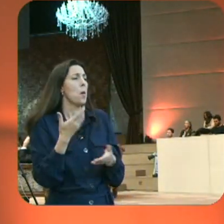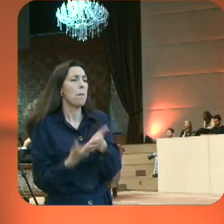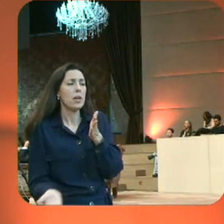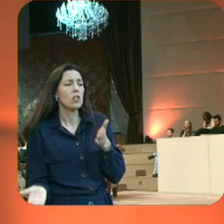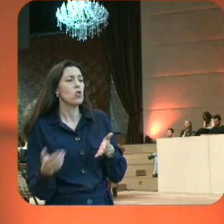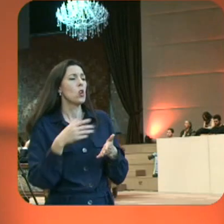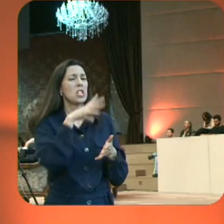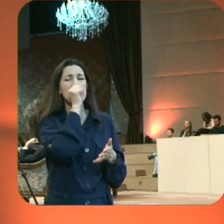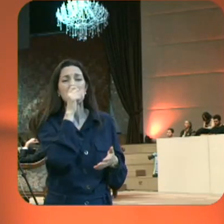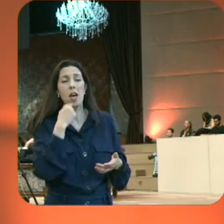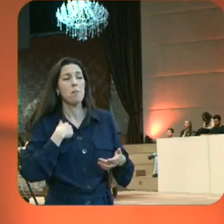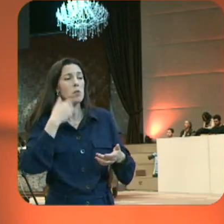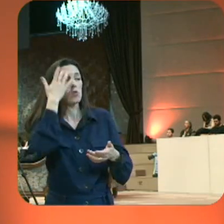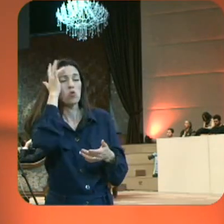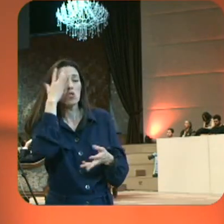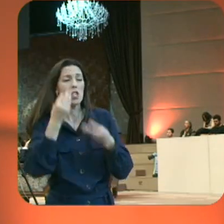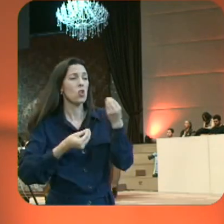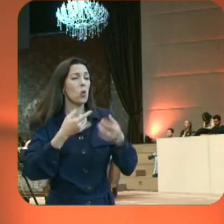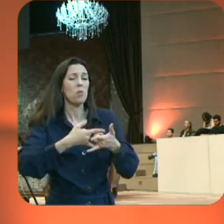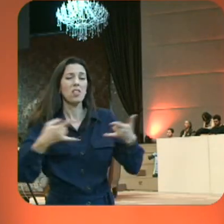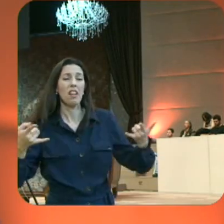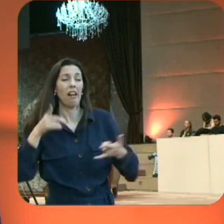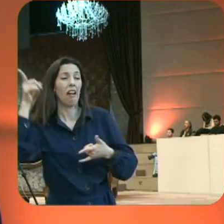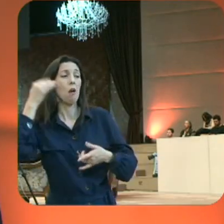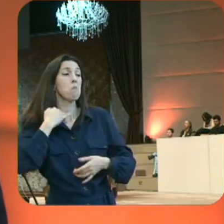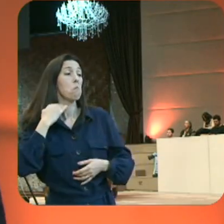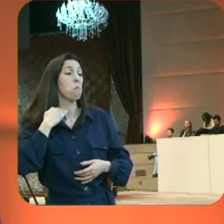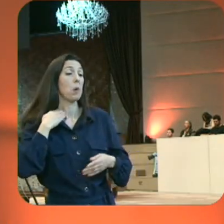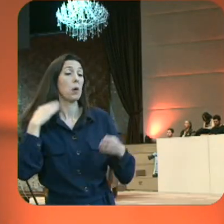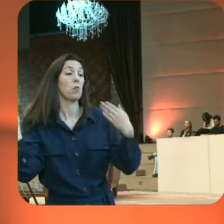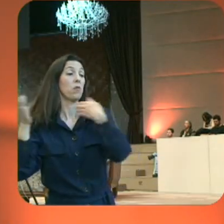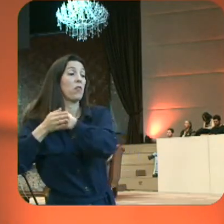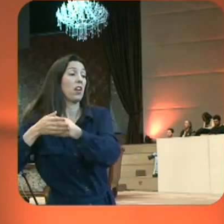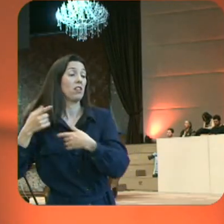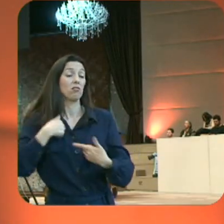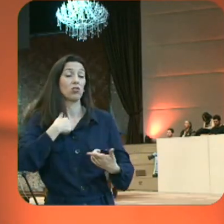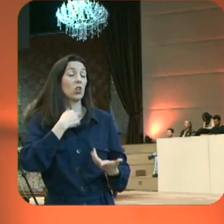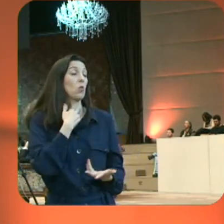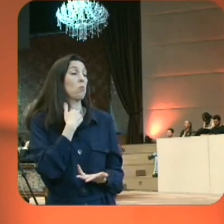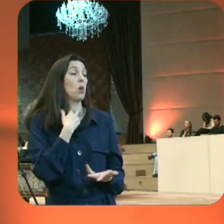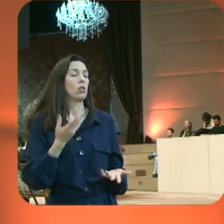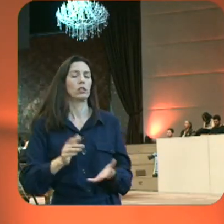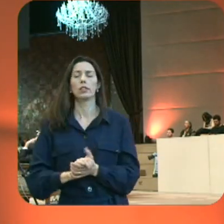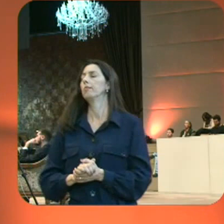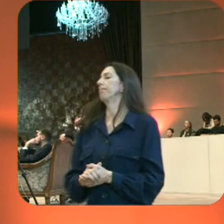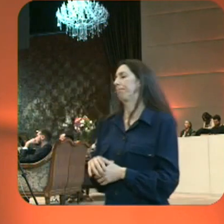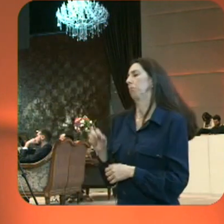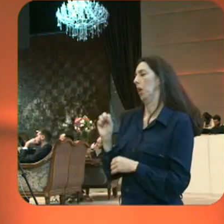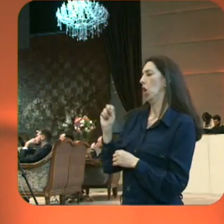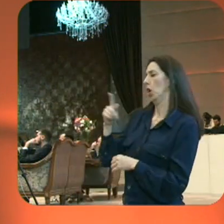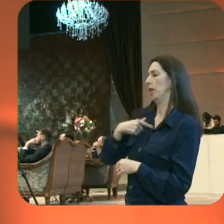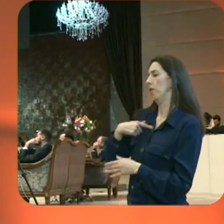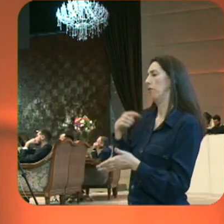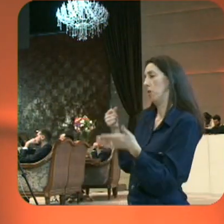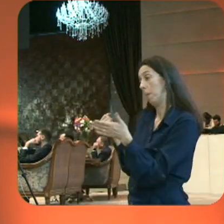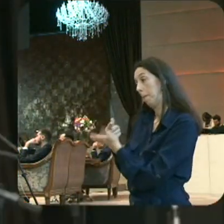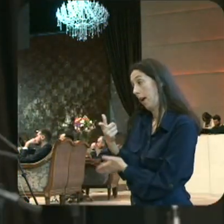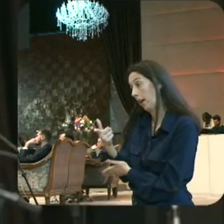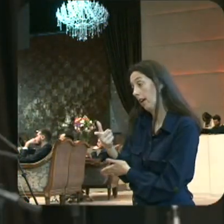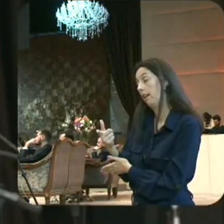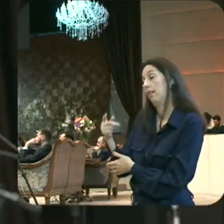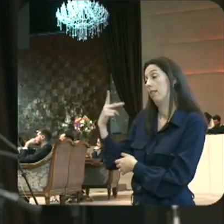um sábado, eu tenho que ir embora e tal. Falei: tá bom, querido, então eu vou pagar sua conta no